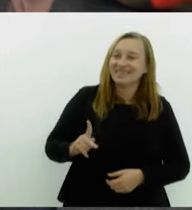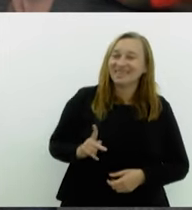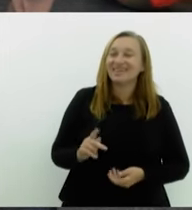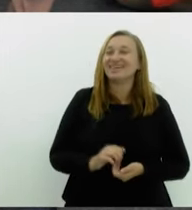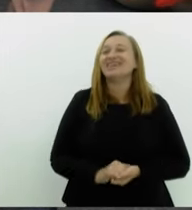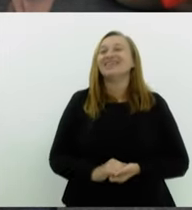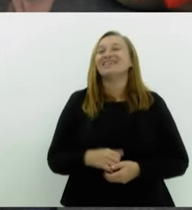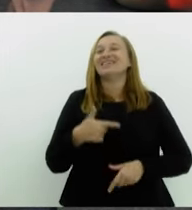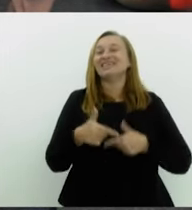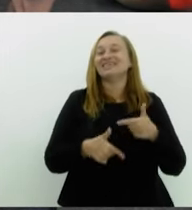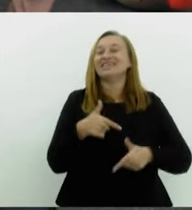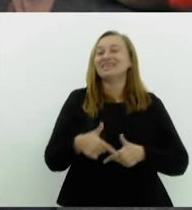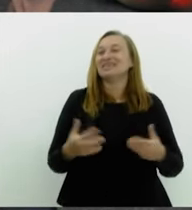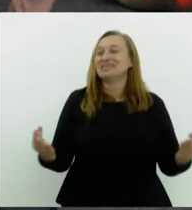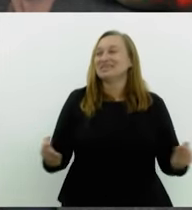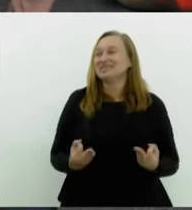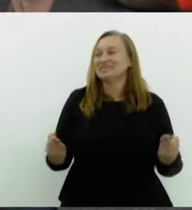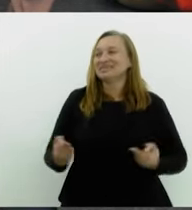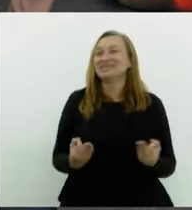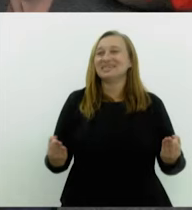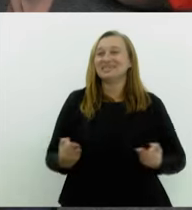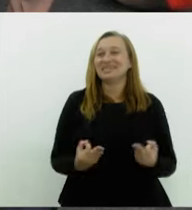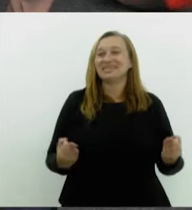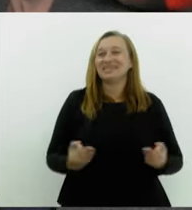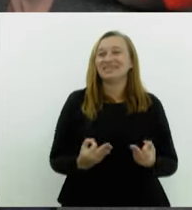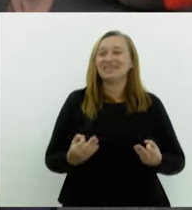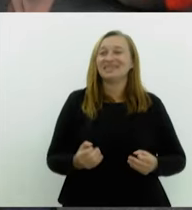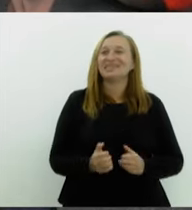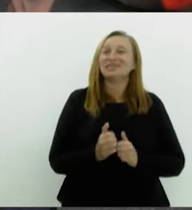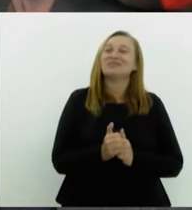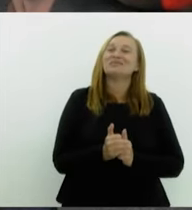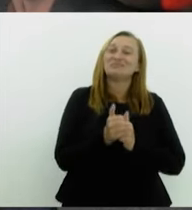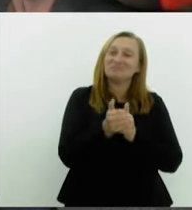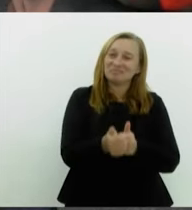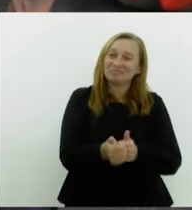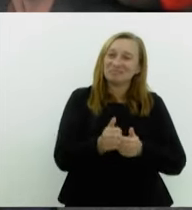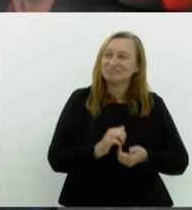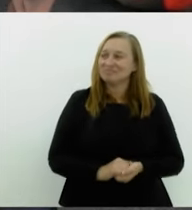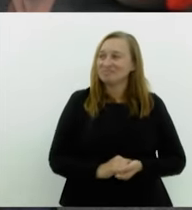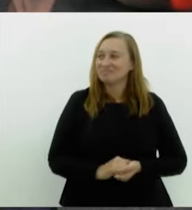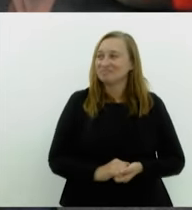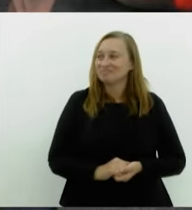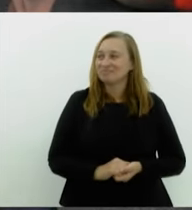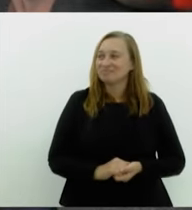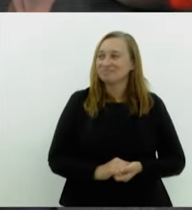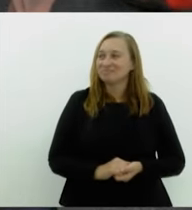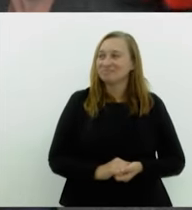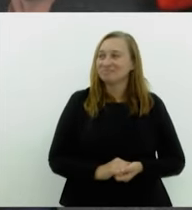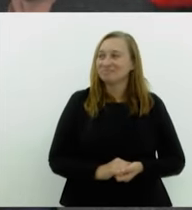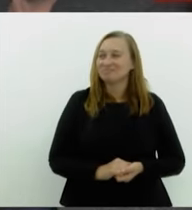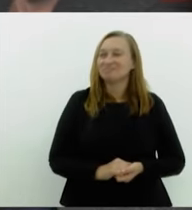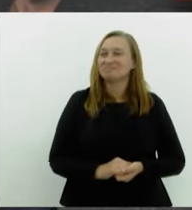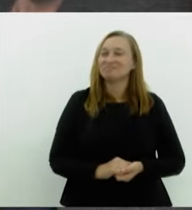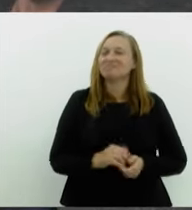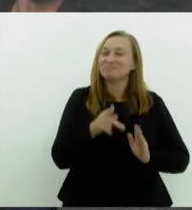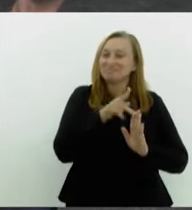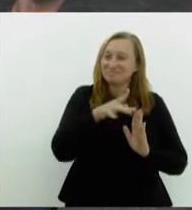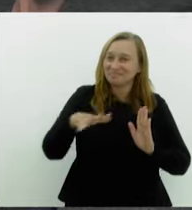excelência, deputado Carlos Mink e companheiros, inclusive, eles têm todo um protocolo